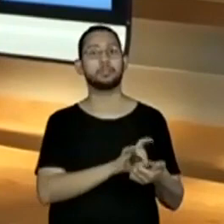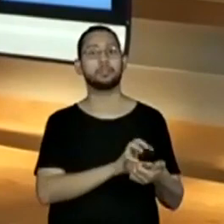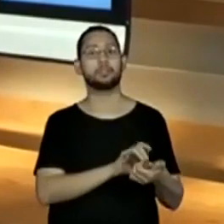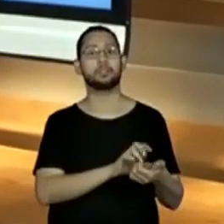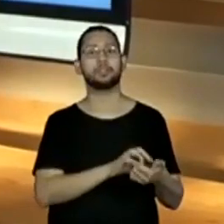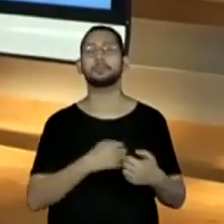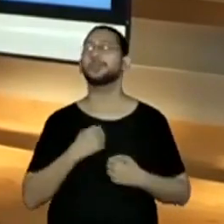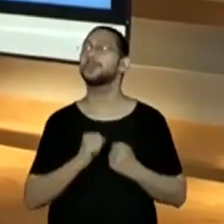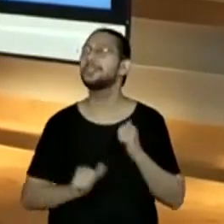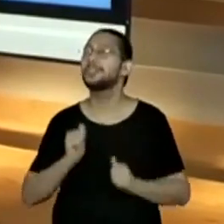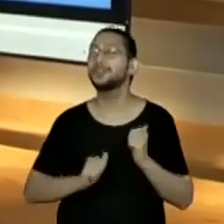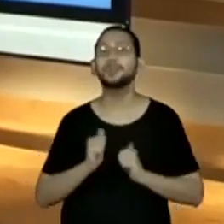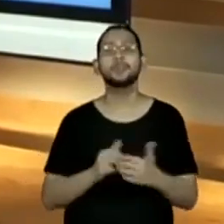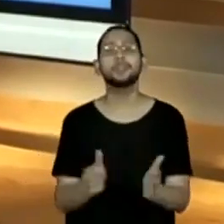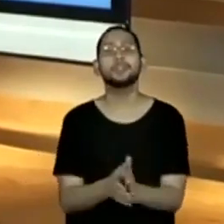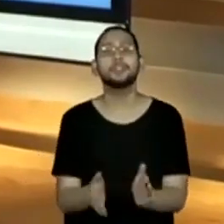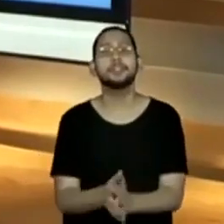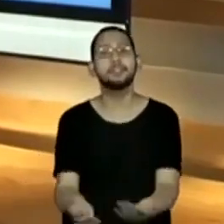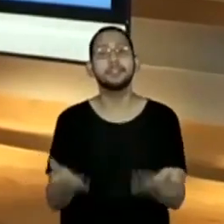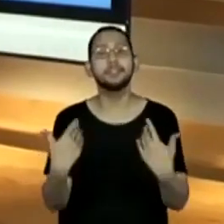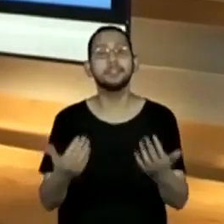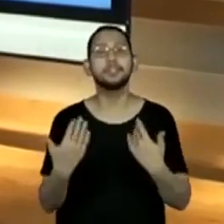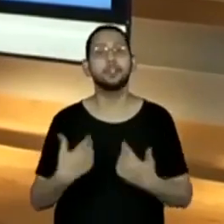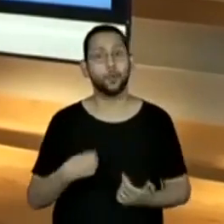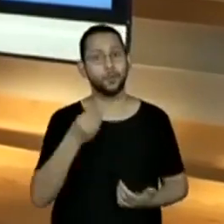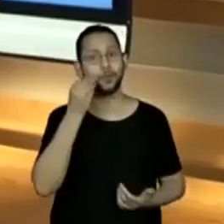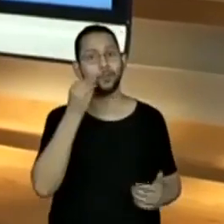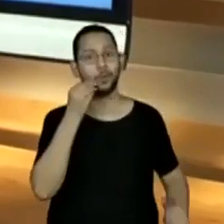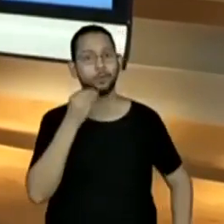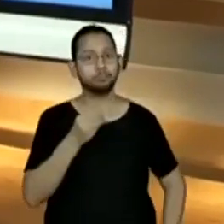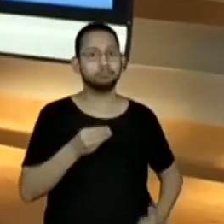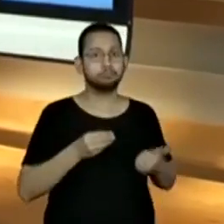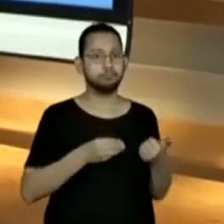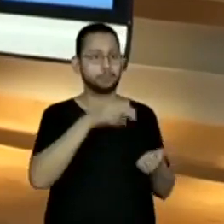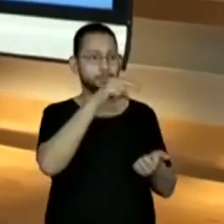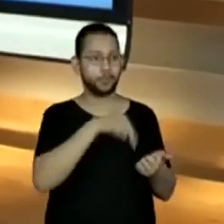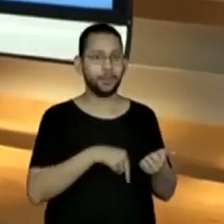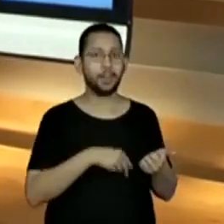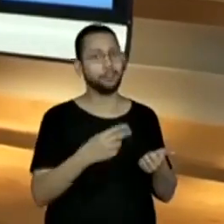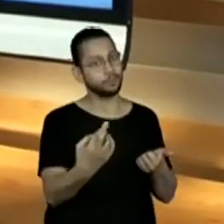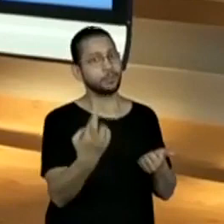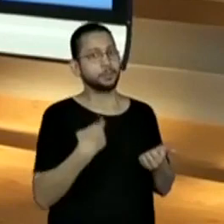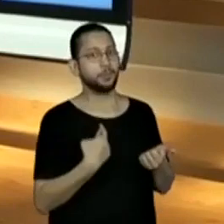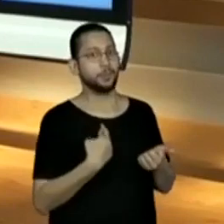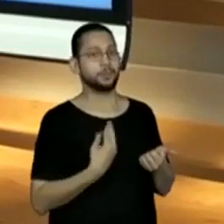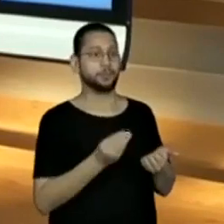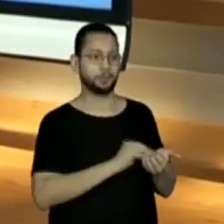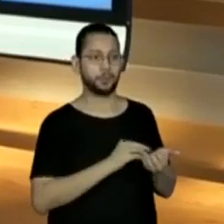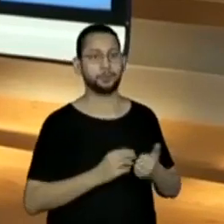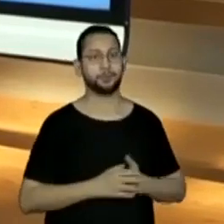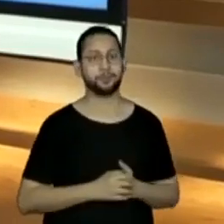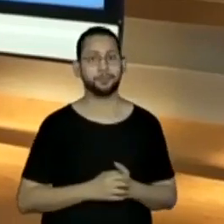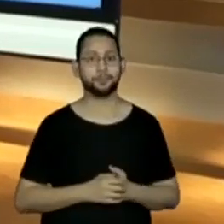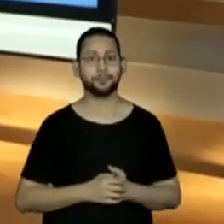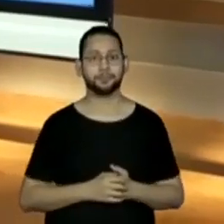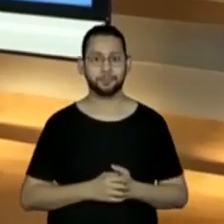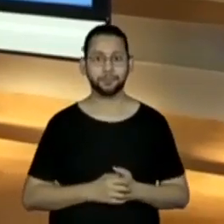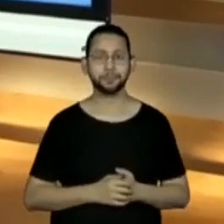como eu sou ansioso que só o danado, eu já vou ler. Tá bom? Ó, e eu tenho certeza que vocês mandaram ver.